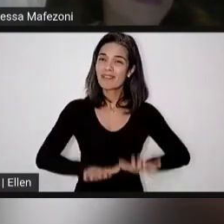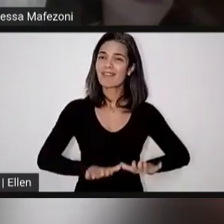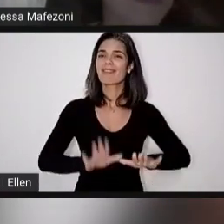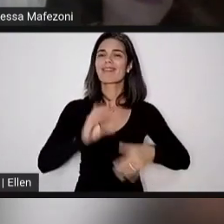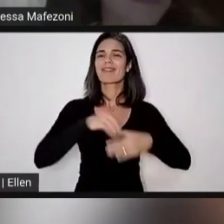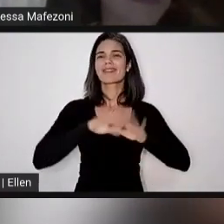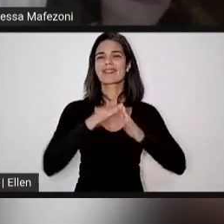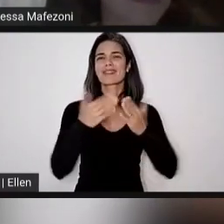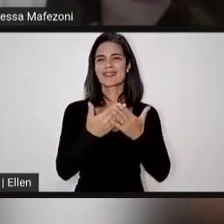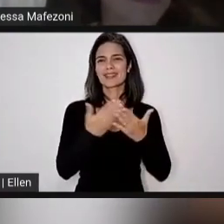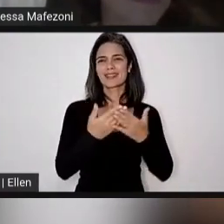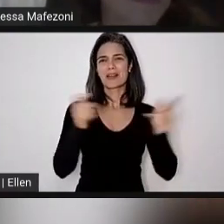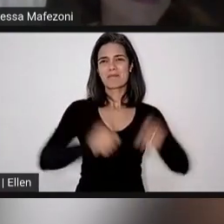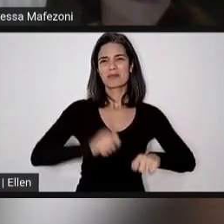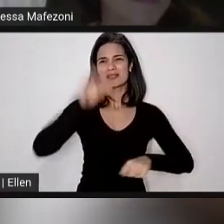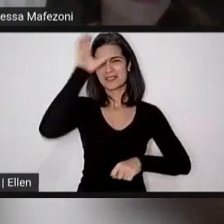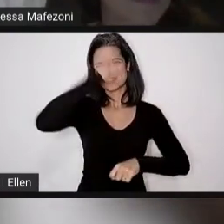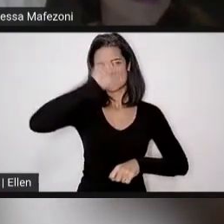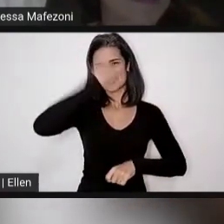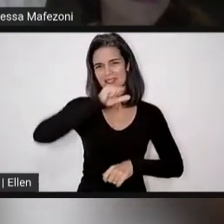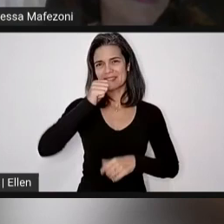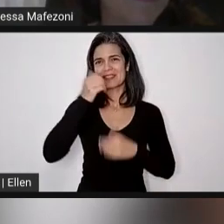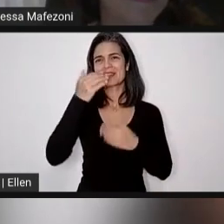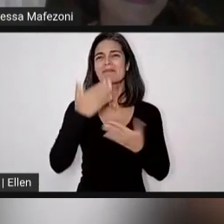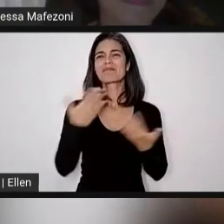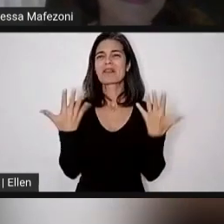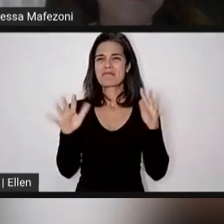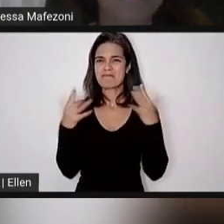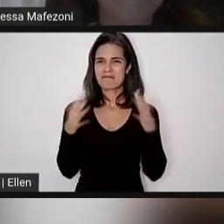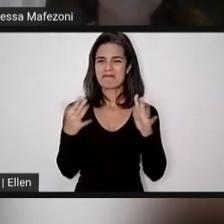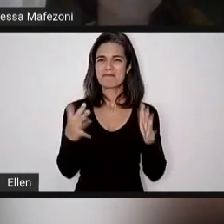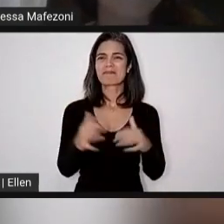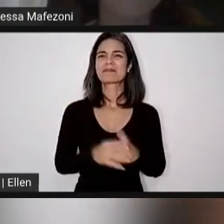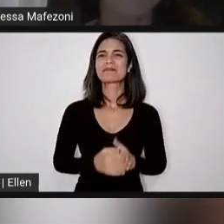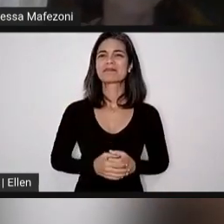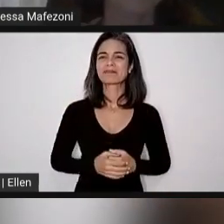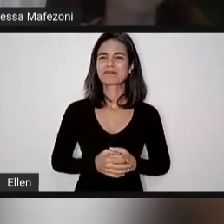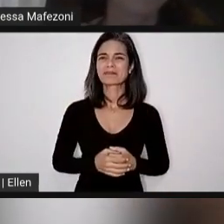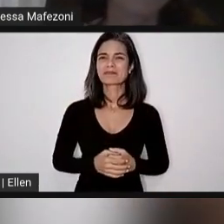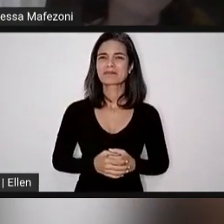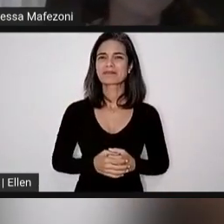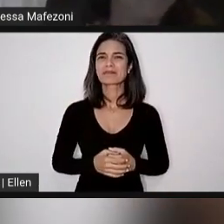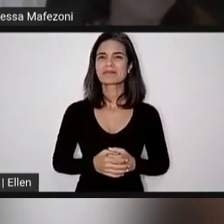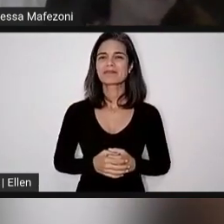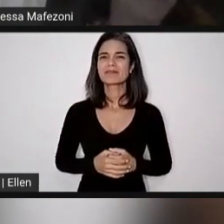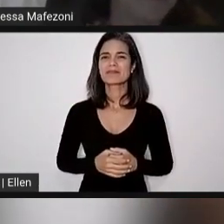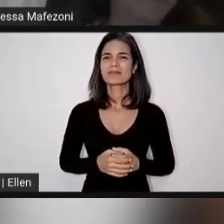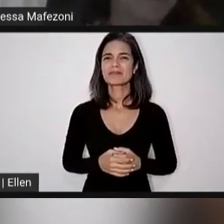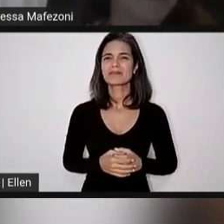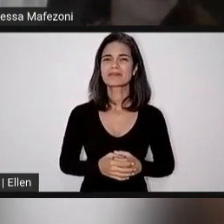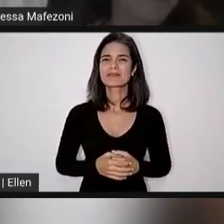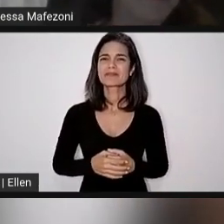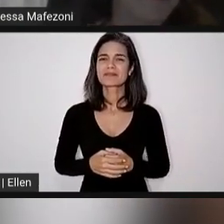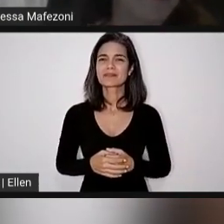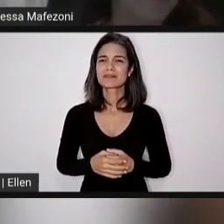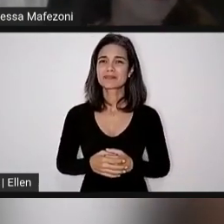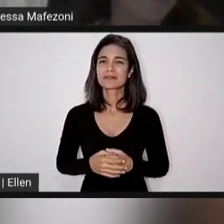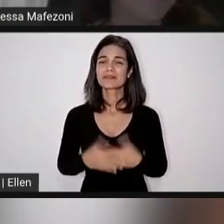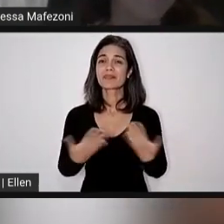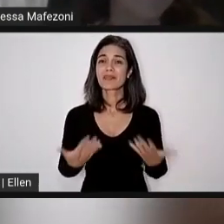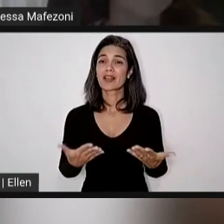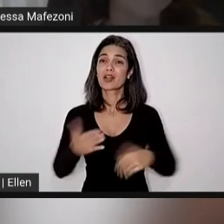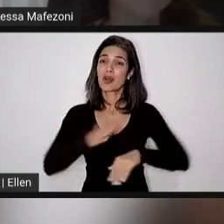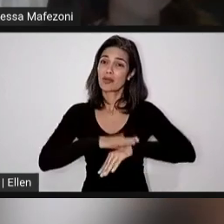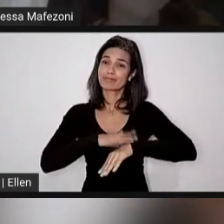alunos. Parabéns, professora. Obrigada. Então, agora, como a Josi mesmo anunciou, nosso tempo